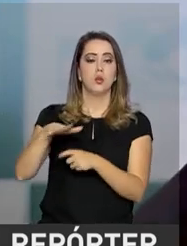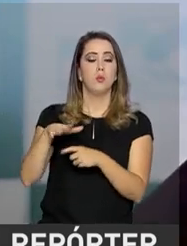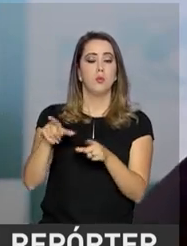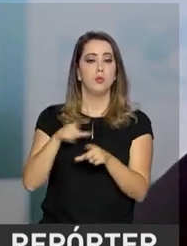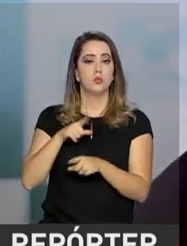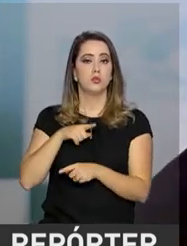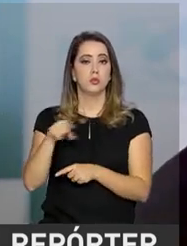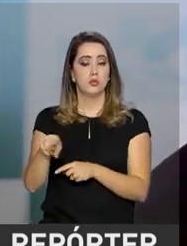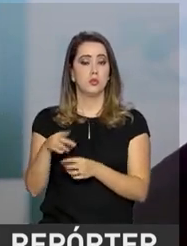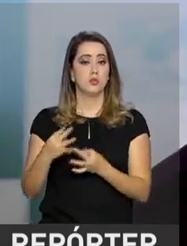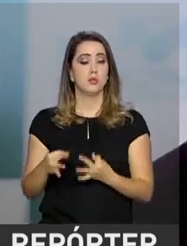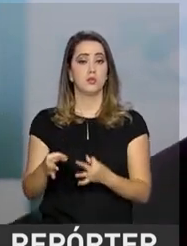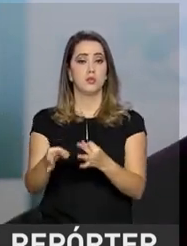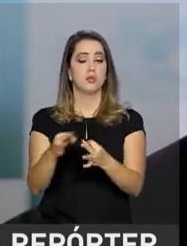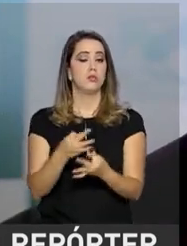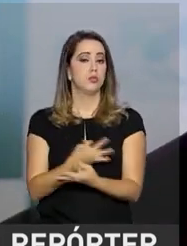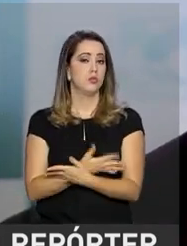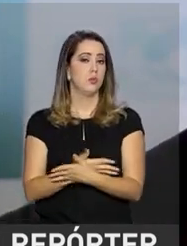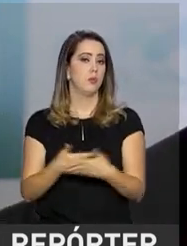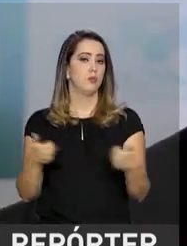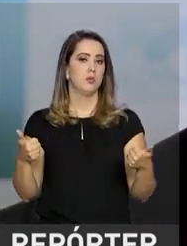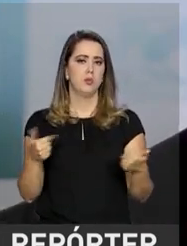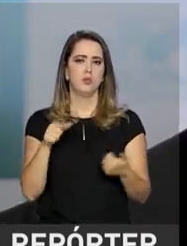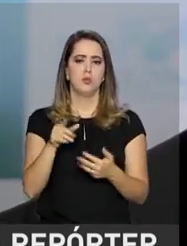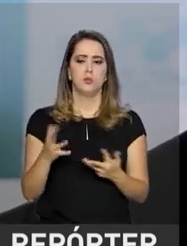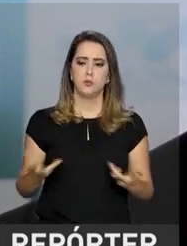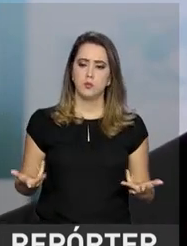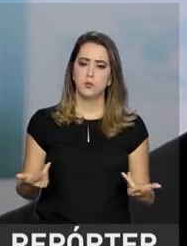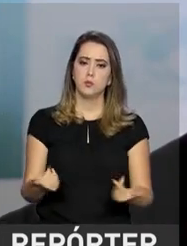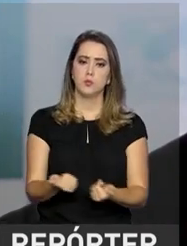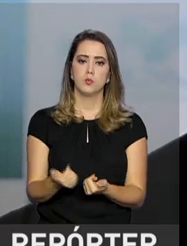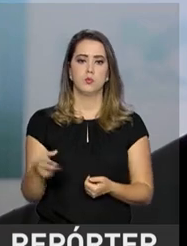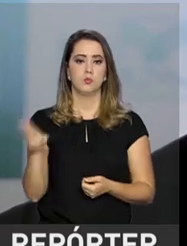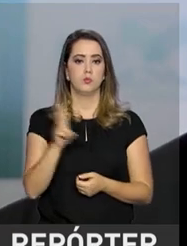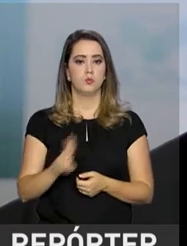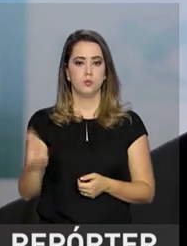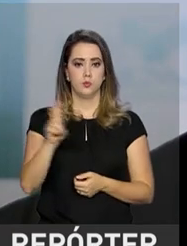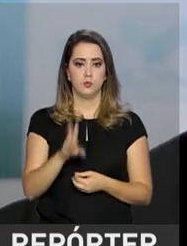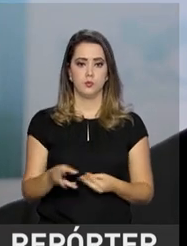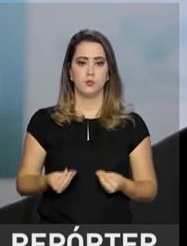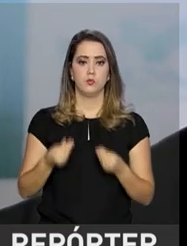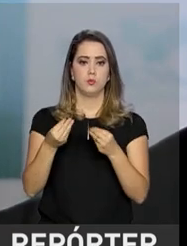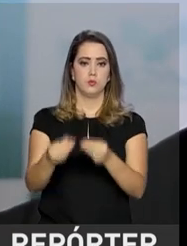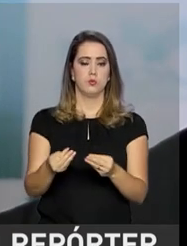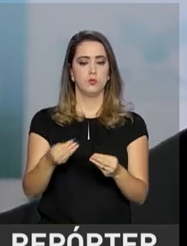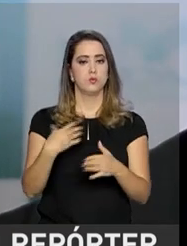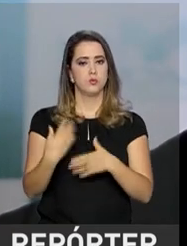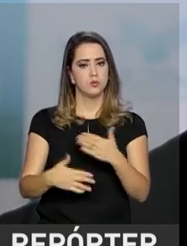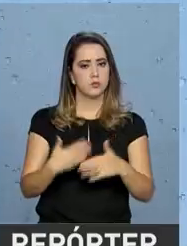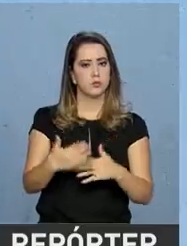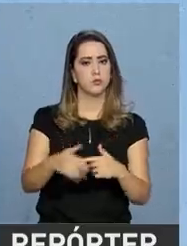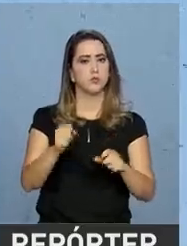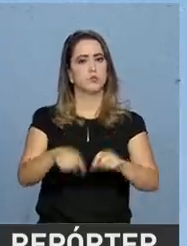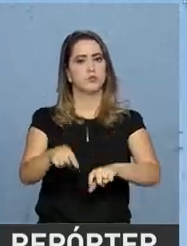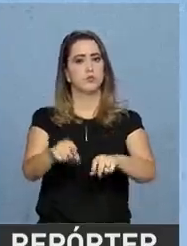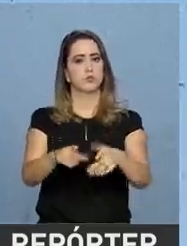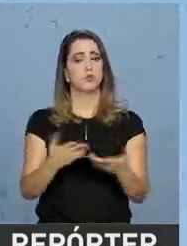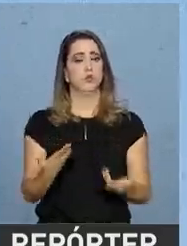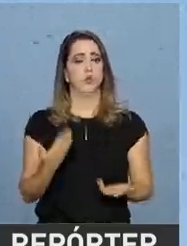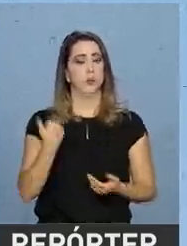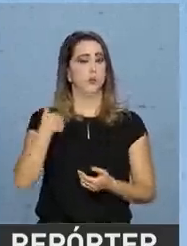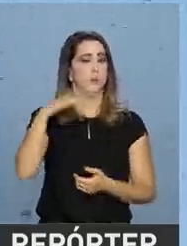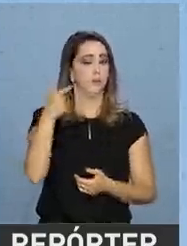dessas tecnologias para melhorar a eficiência do seu uso e garantir a sustentabilidade da sua produção mais de